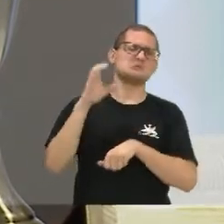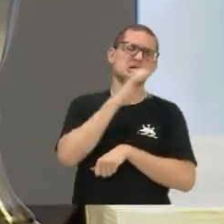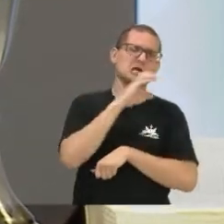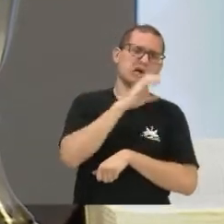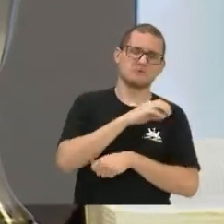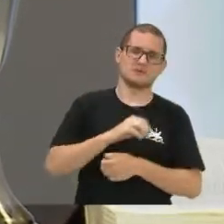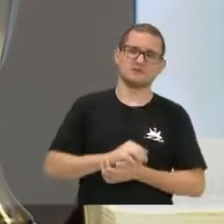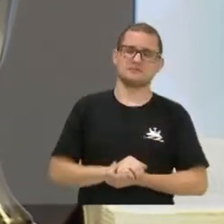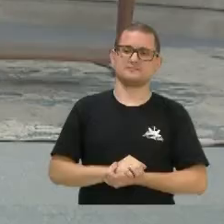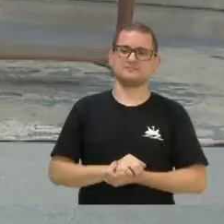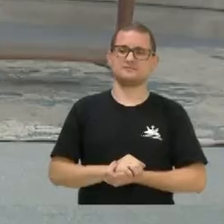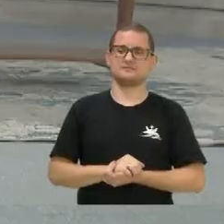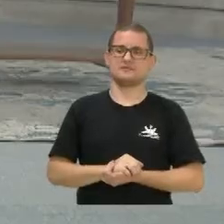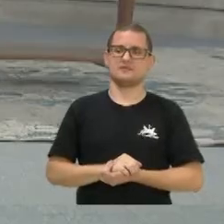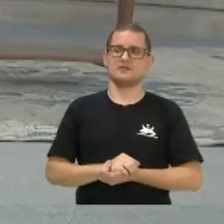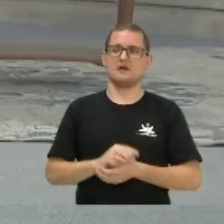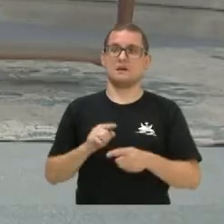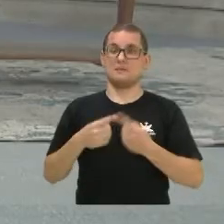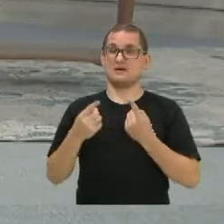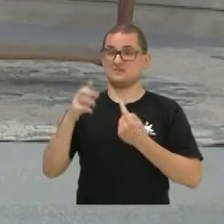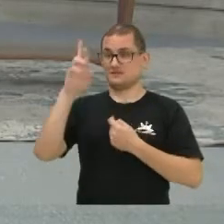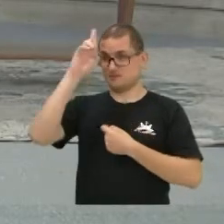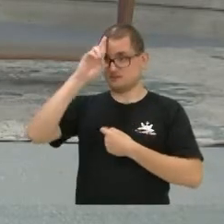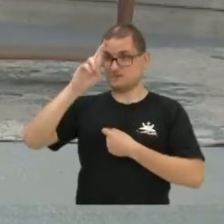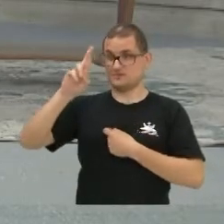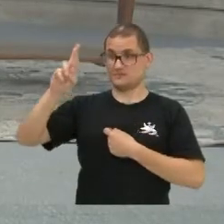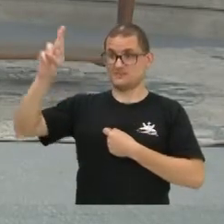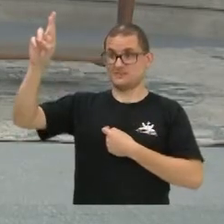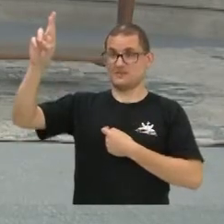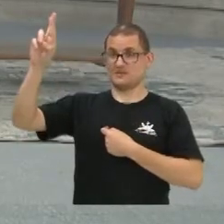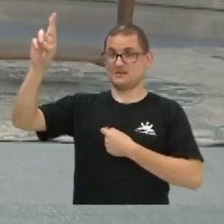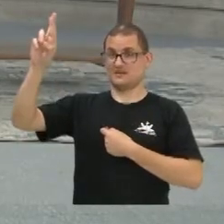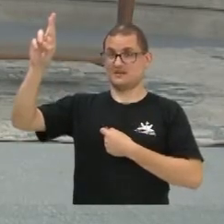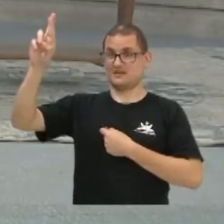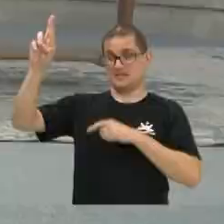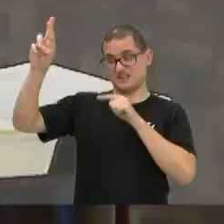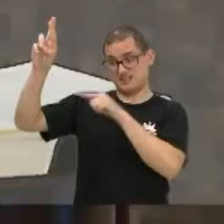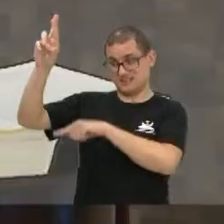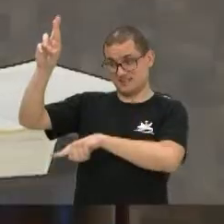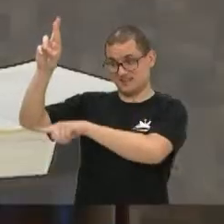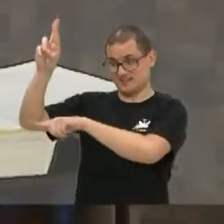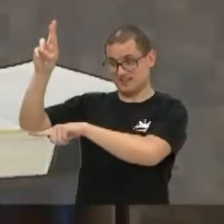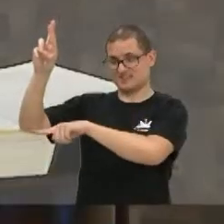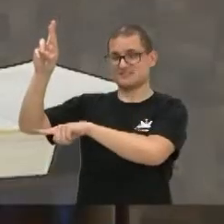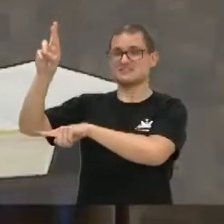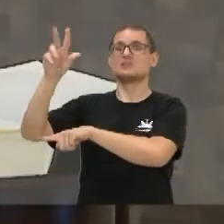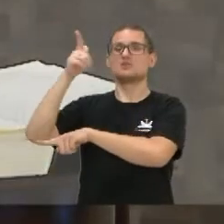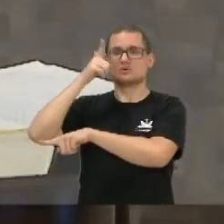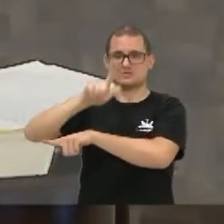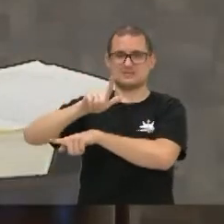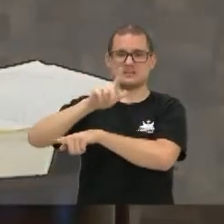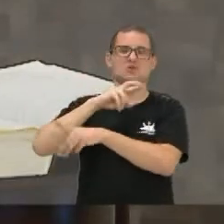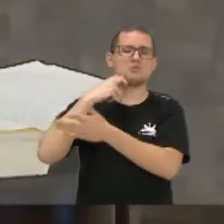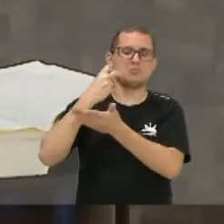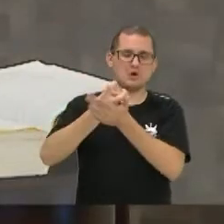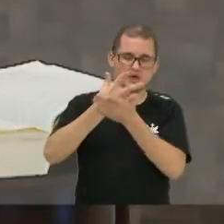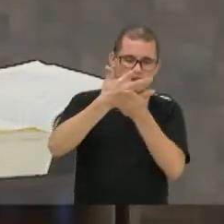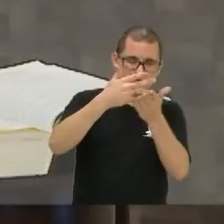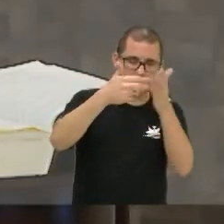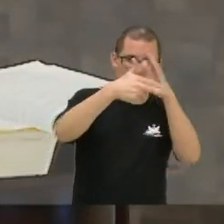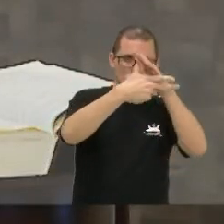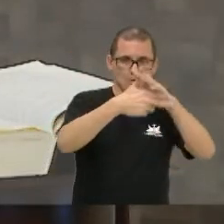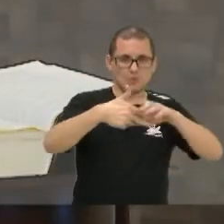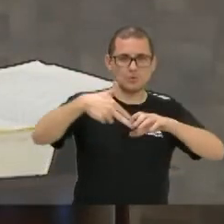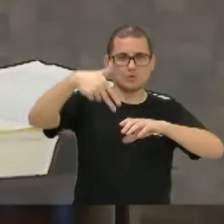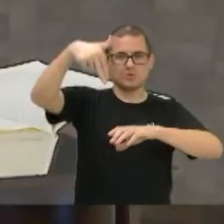e o senhor deles saiu do túmulo estes retornaram